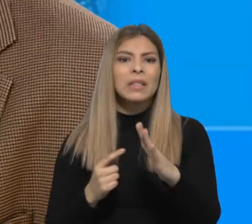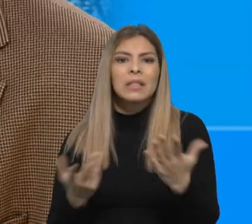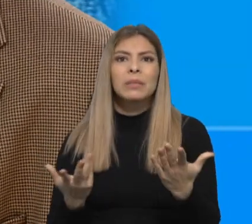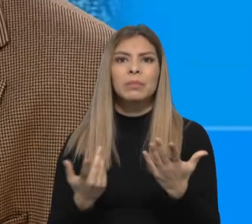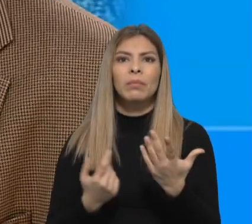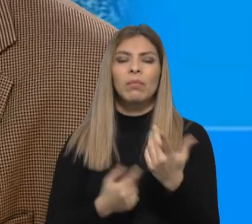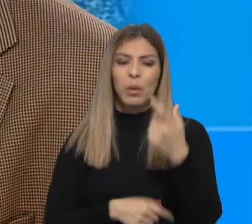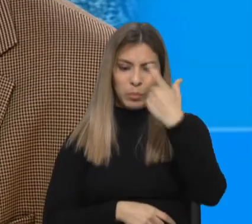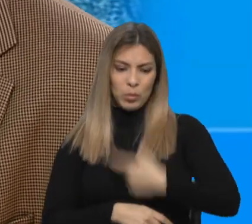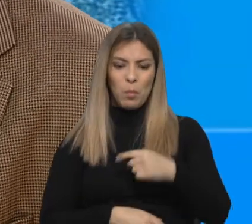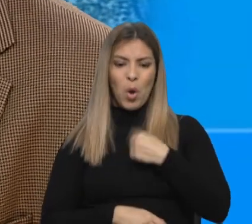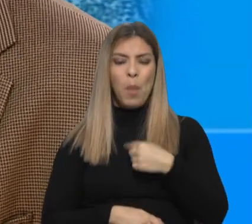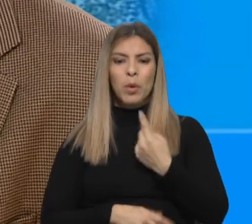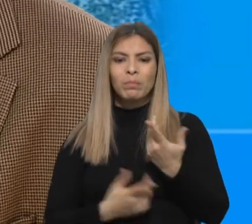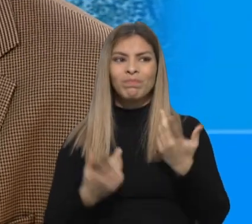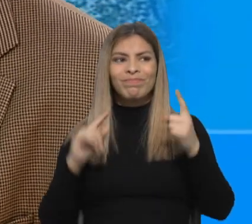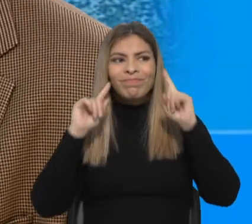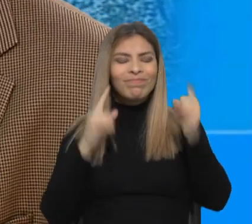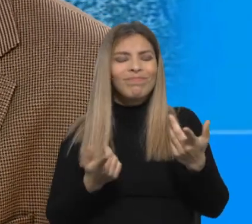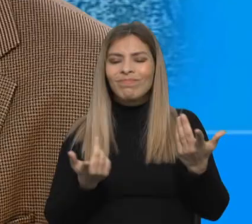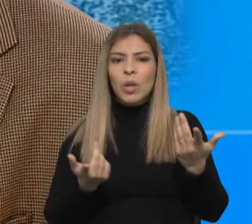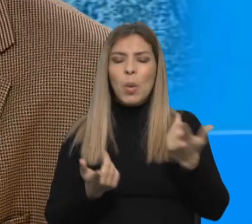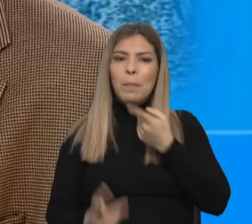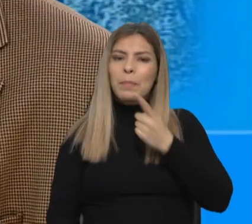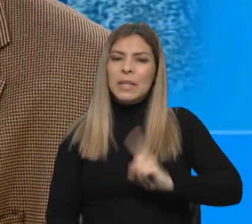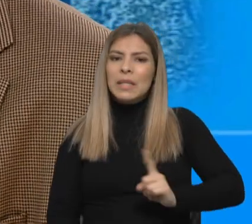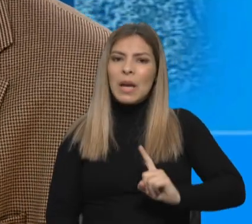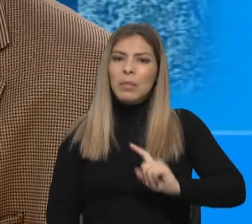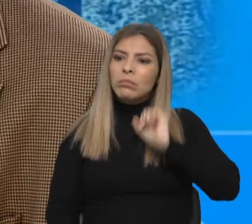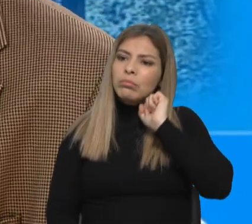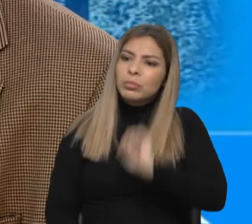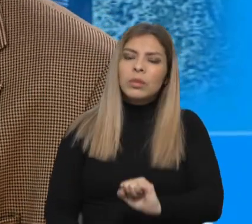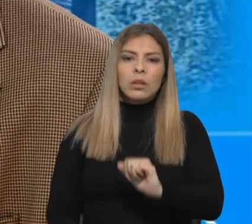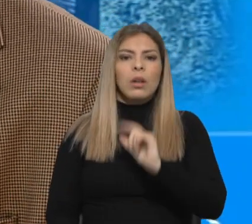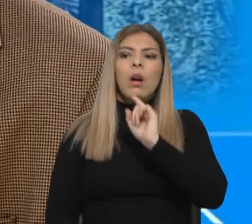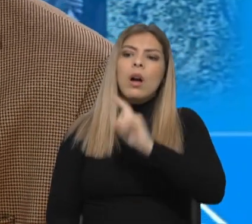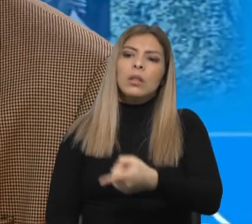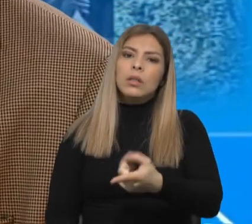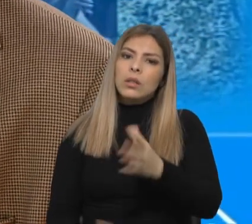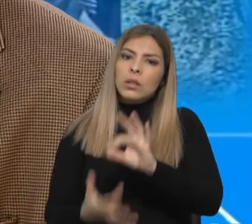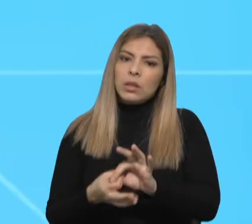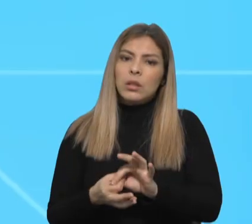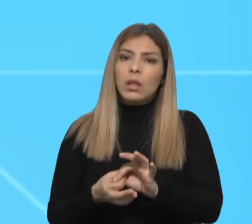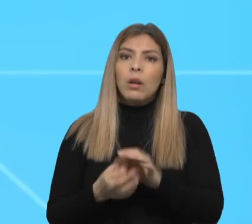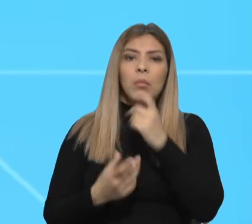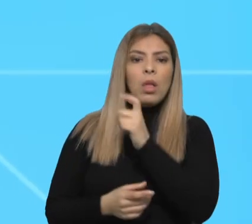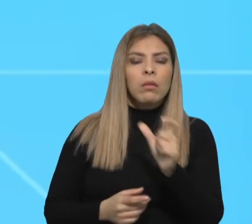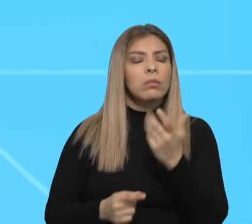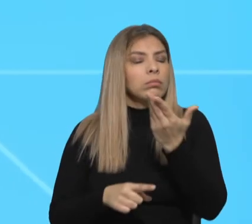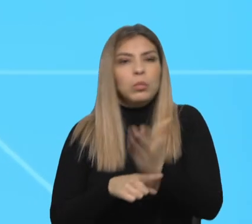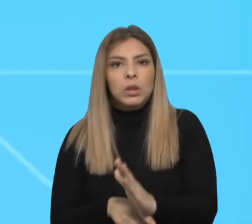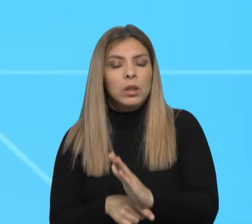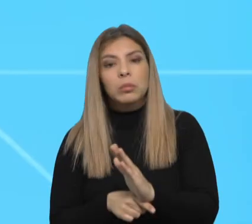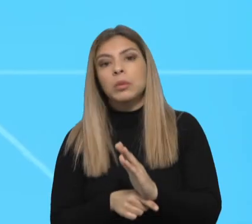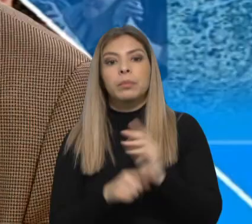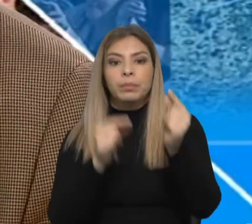conseguem perceber, não encaram da mesma forma os termos técnicos que estão a ser empregos nas discussões, e olhamos, por exemplo, pelas discussões jurídicas